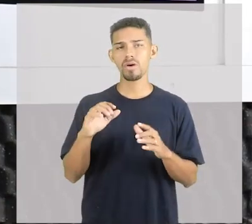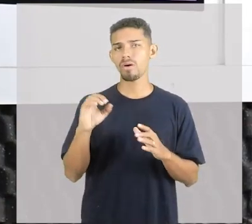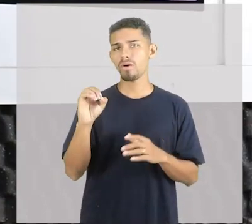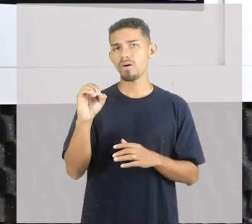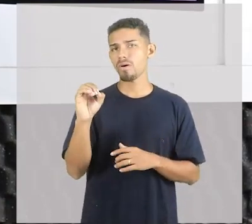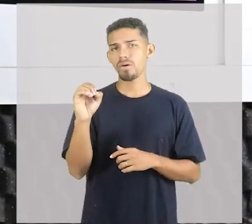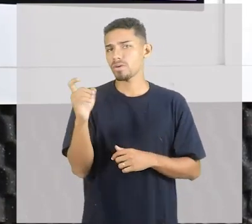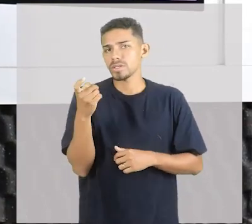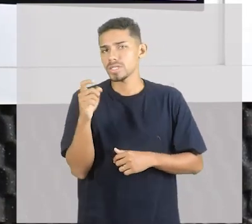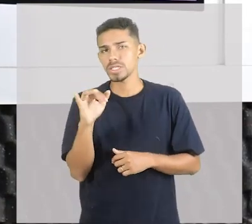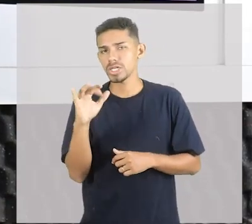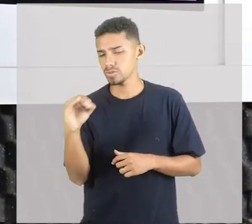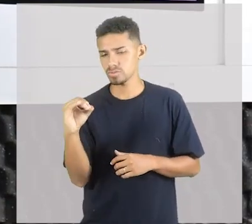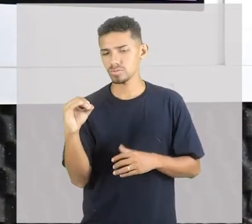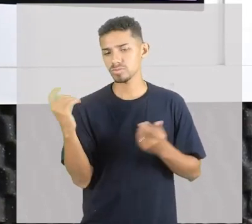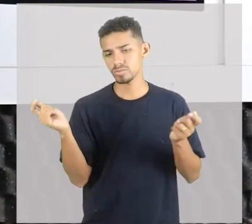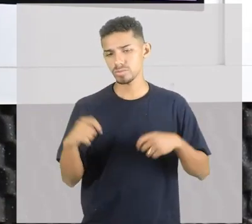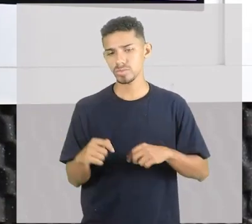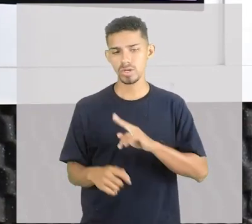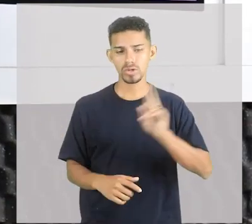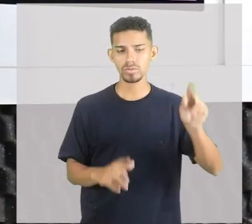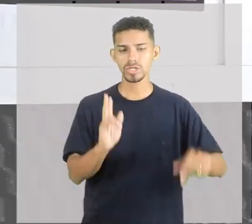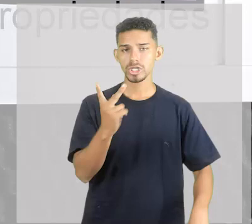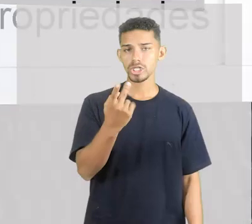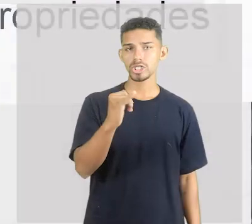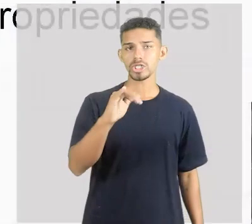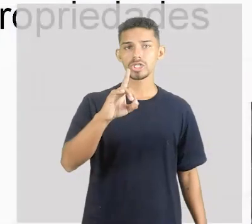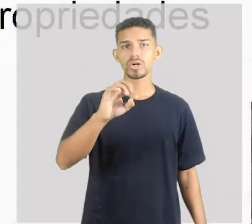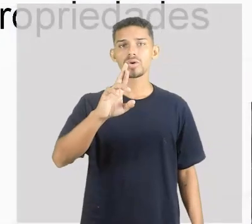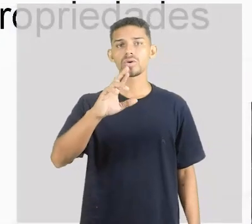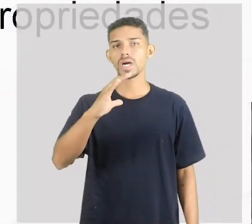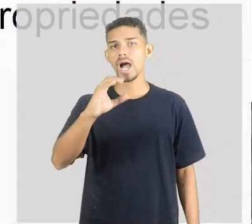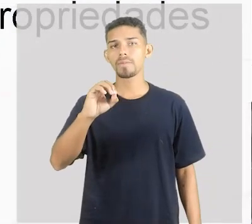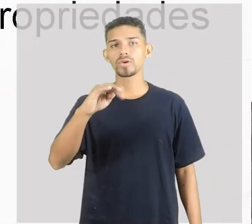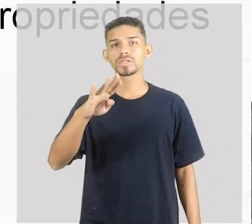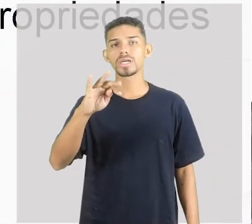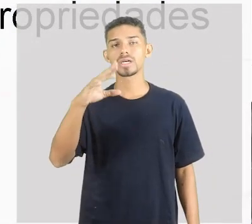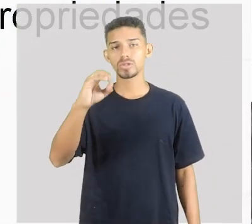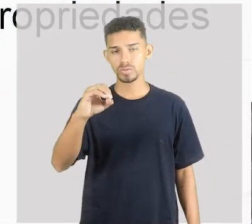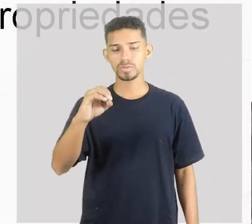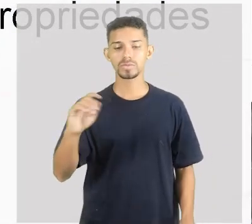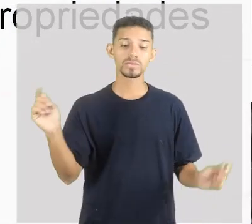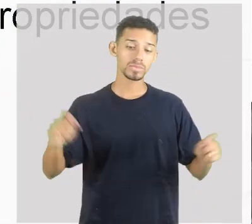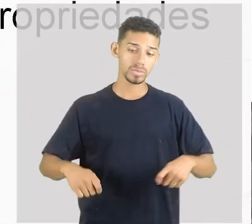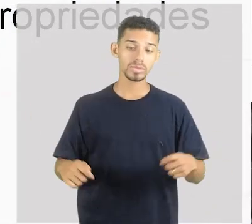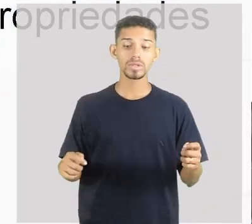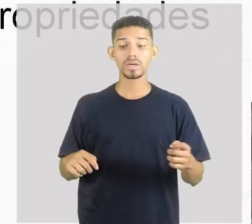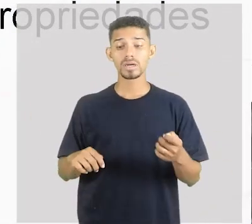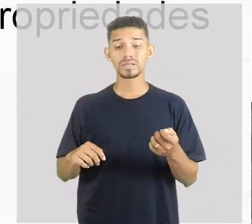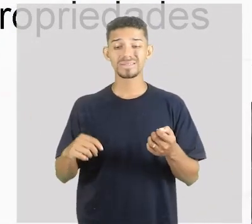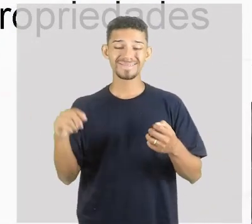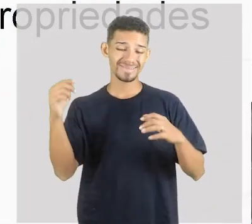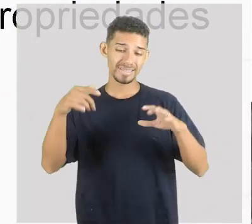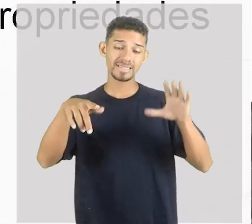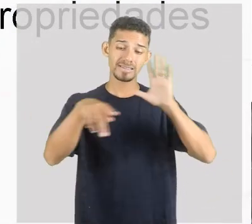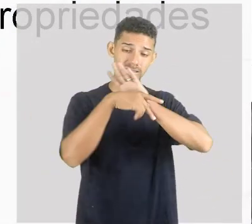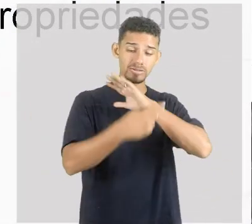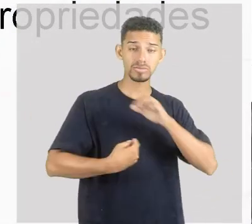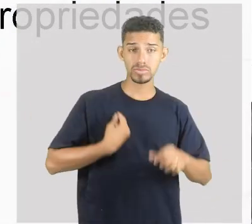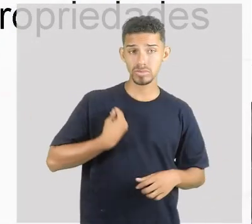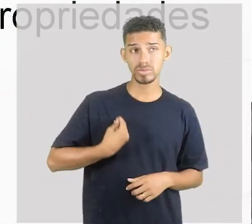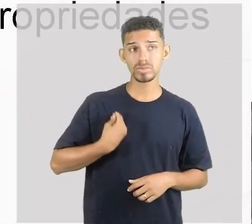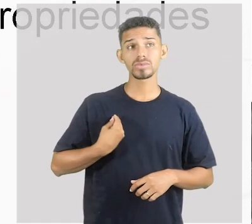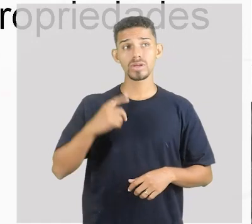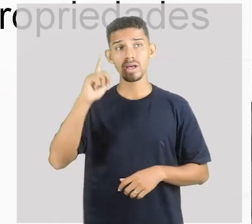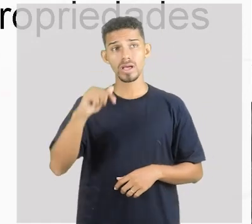carbono e hidrogênio. Ele é um hidrocarboneto. Ambas as estruturas residem no poliisopreno e